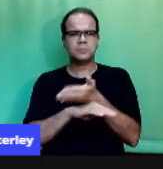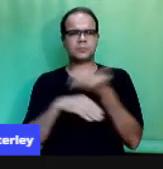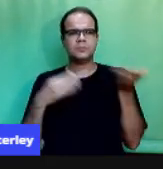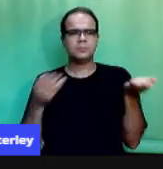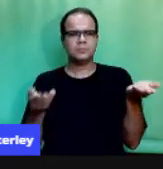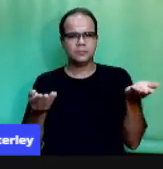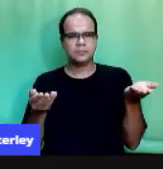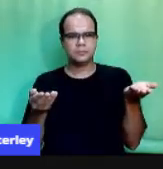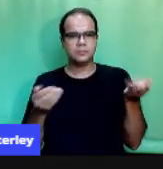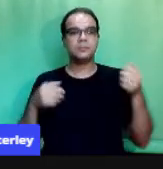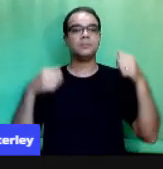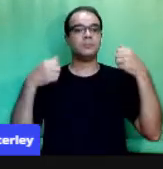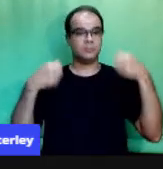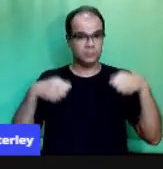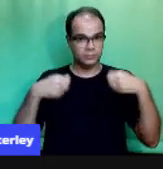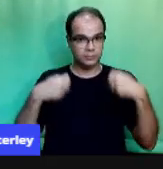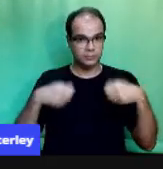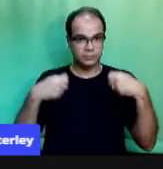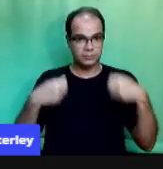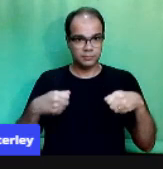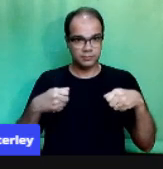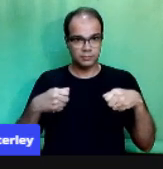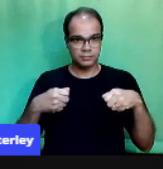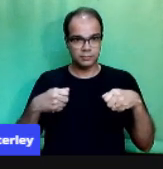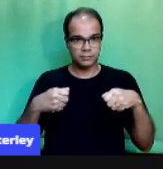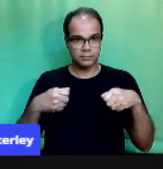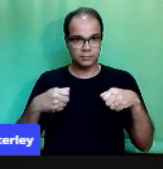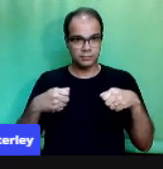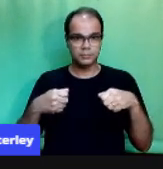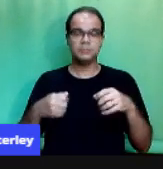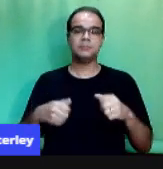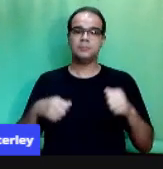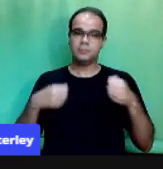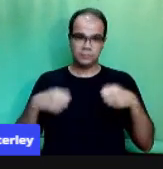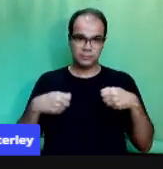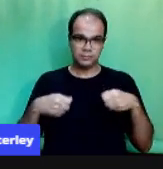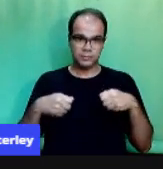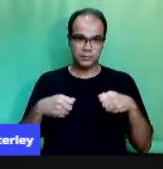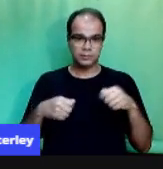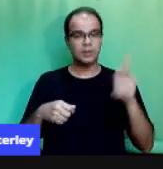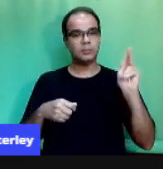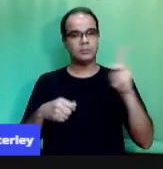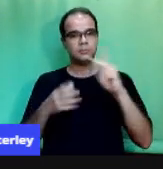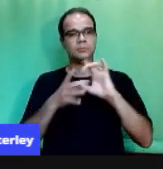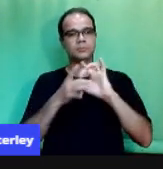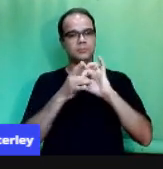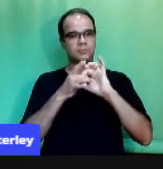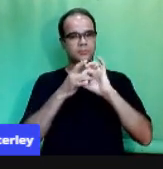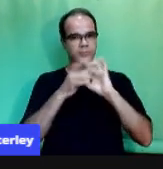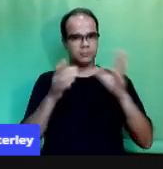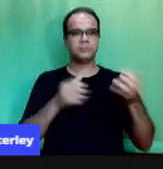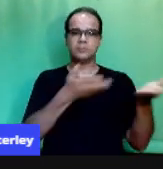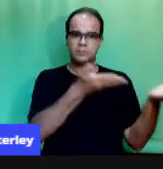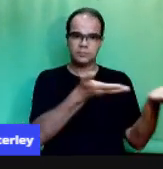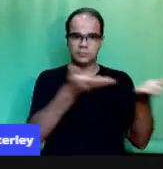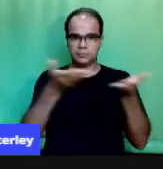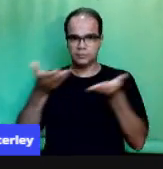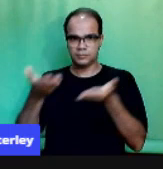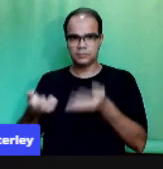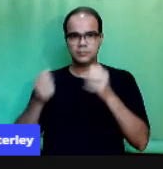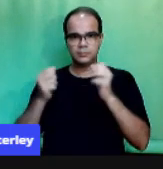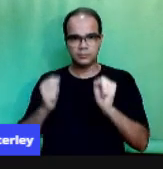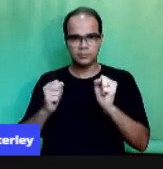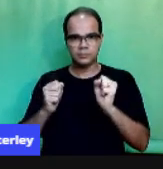estar configurados, ou seja, nós temos que estar com permissão de professores. Irá apresentar esse botão